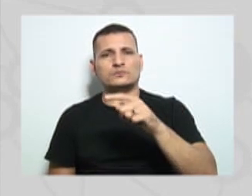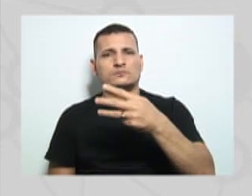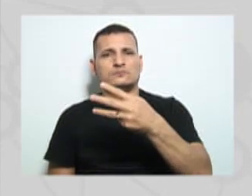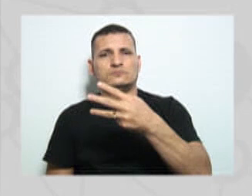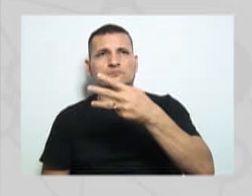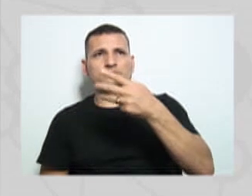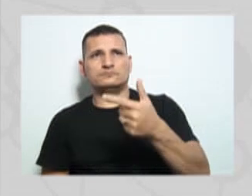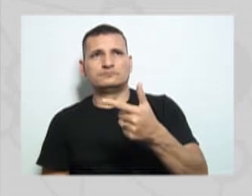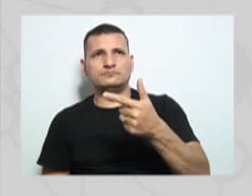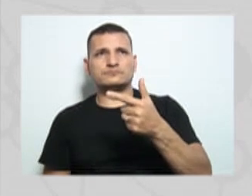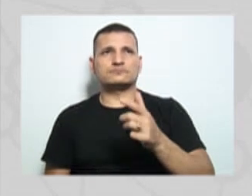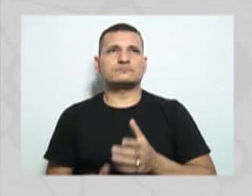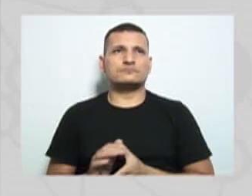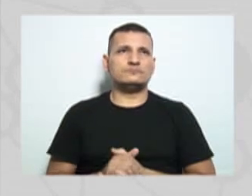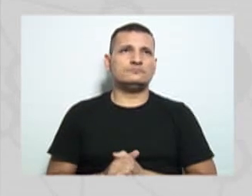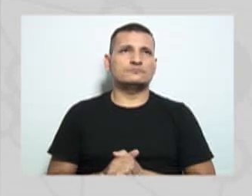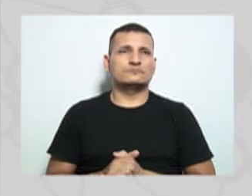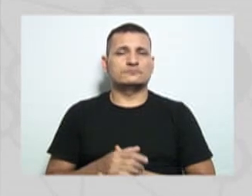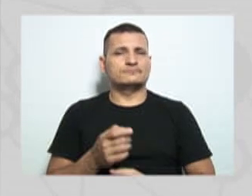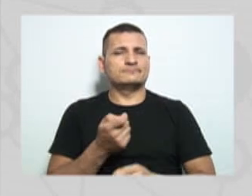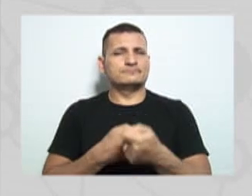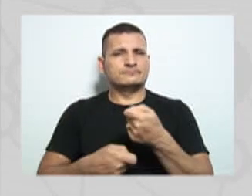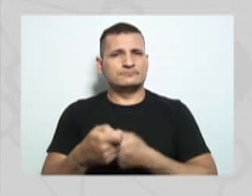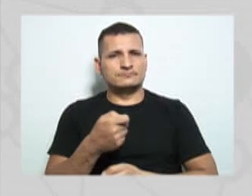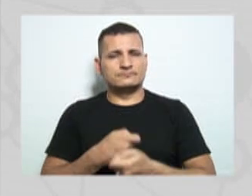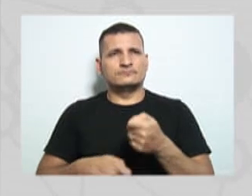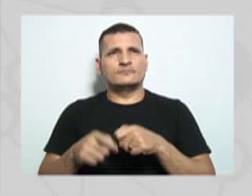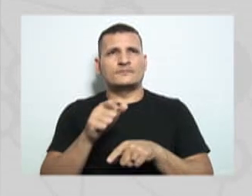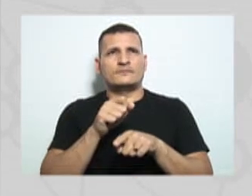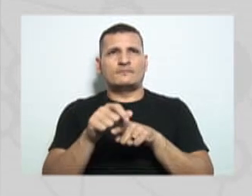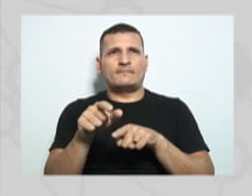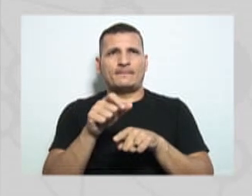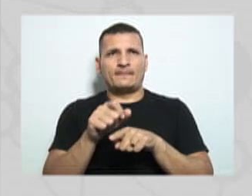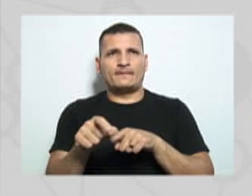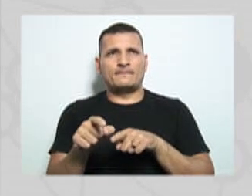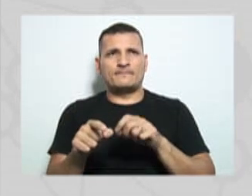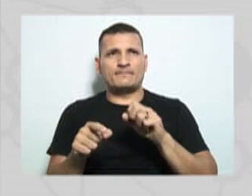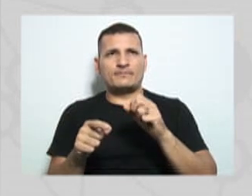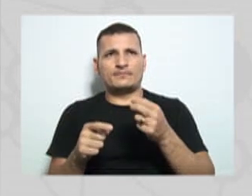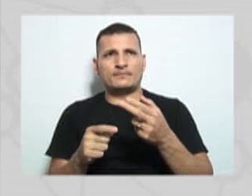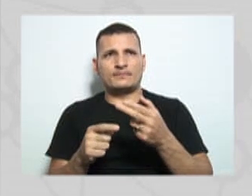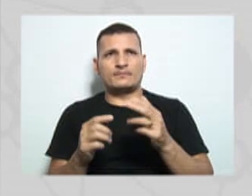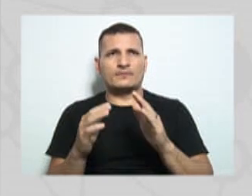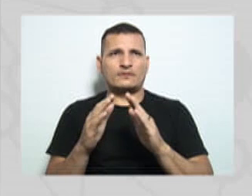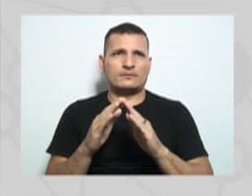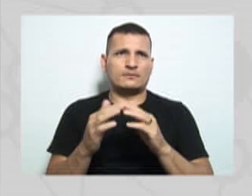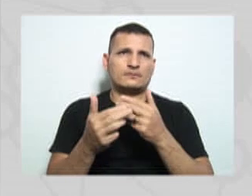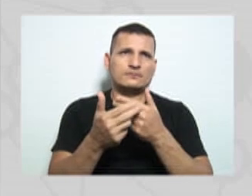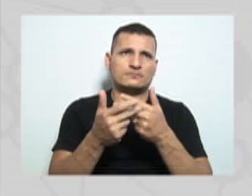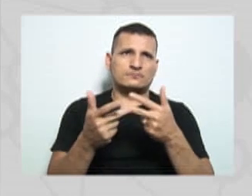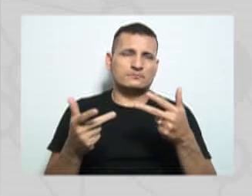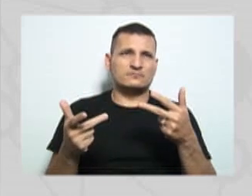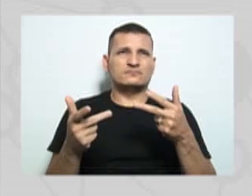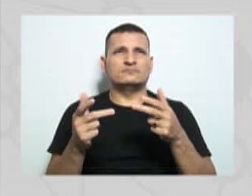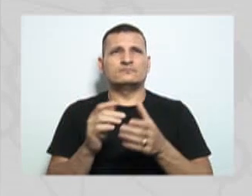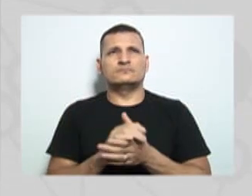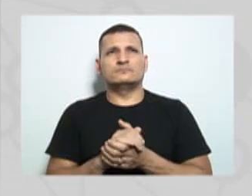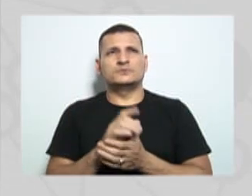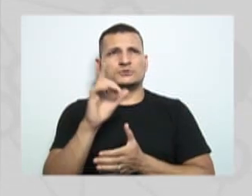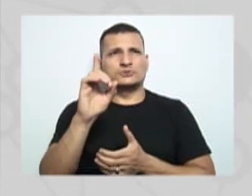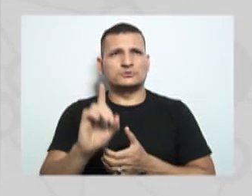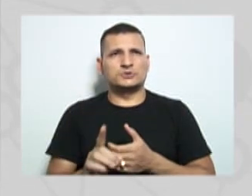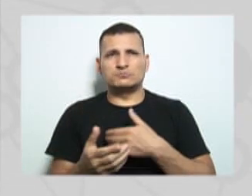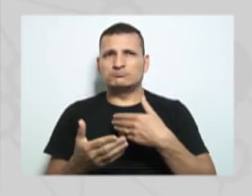Intermediação de negócios, administração, locação ou cessão de bens imóveis, móveis e direitos de qualquer